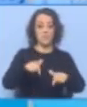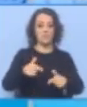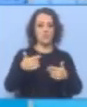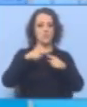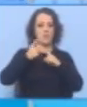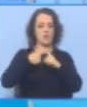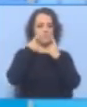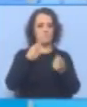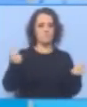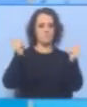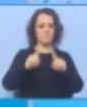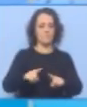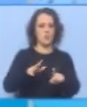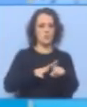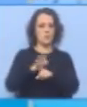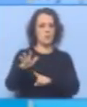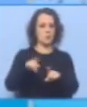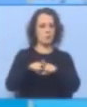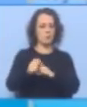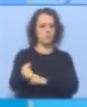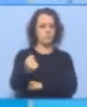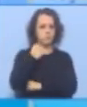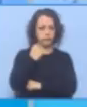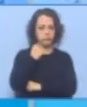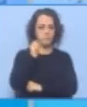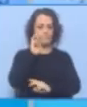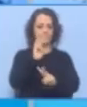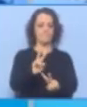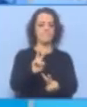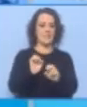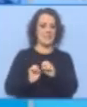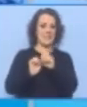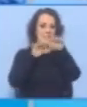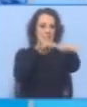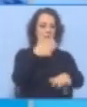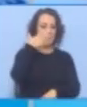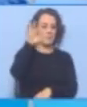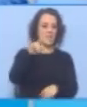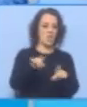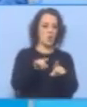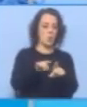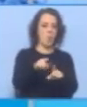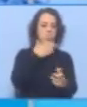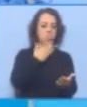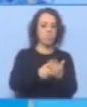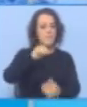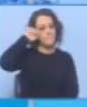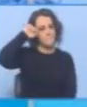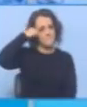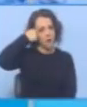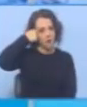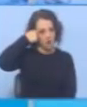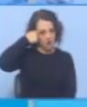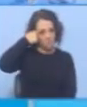corrente cada vez com maior influência política que vê as migrações como uma ameaça. E, portanto, que